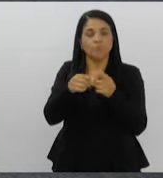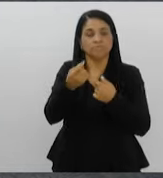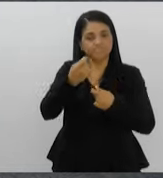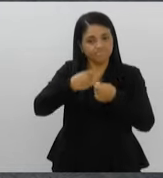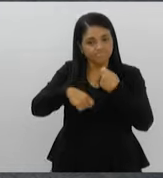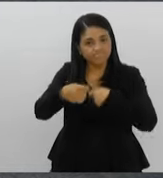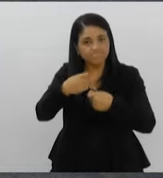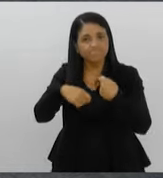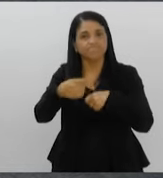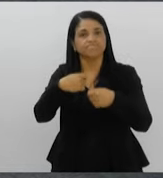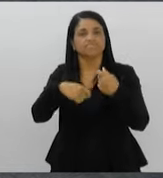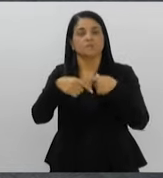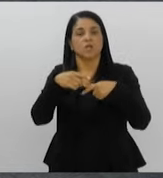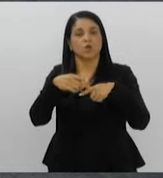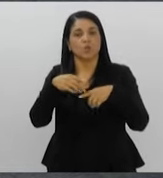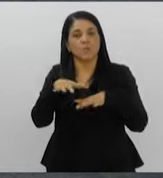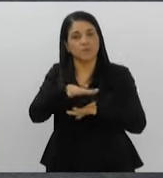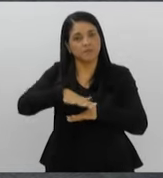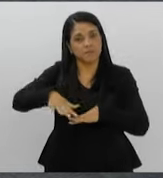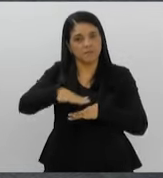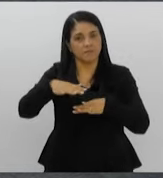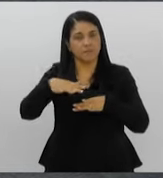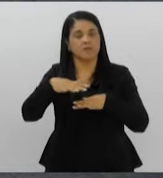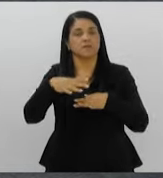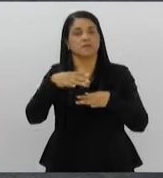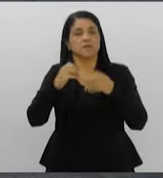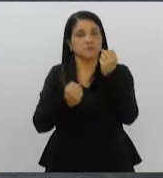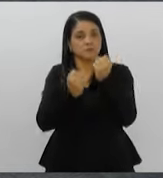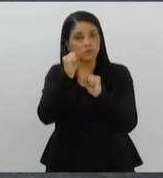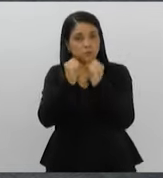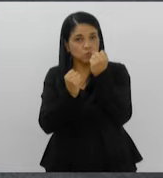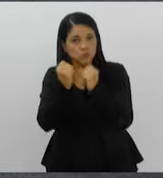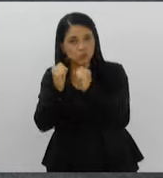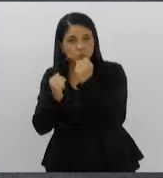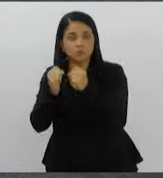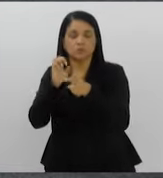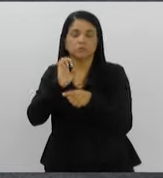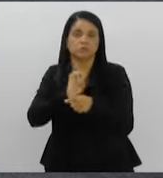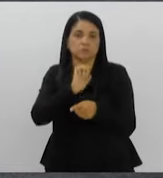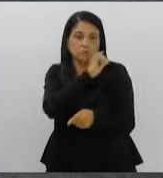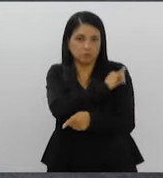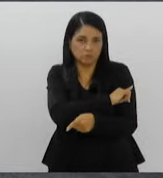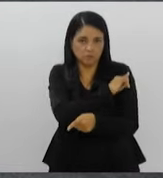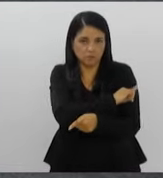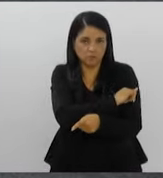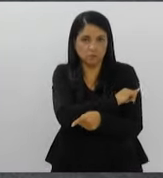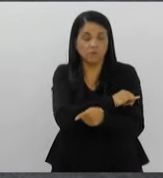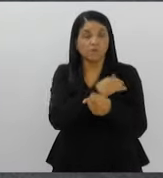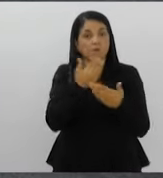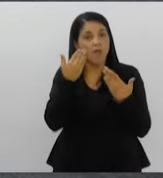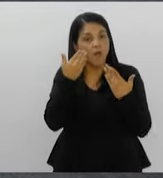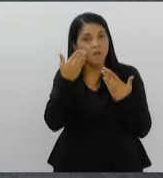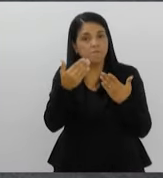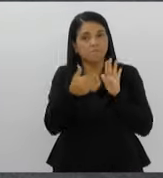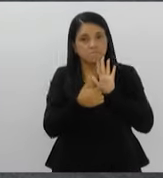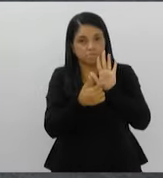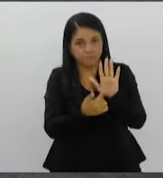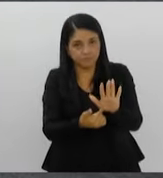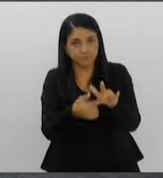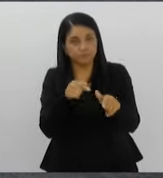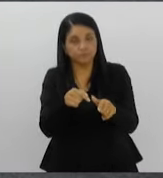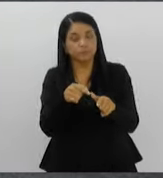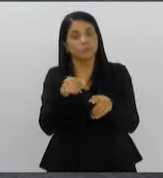economia, principalmente utilizado nas indústrias pesadas aqui no estado do Rio de Janeiro, foi apresentado como uma